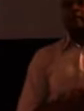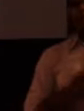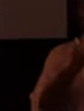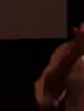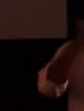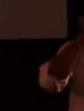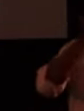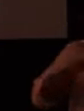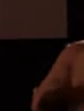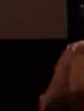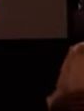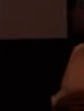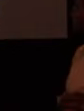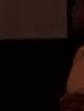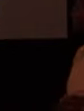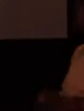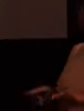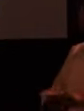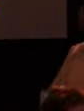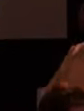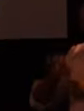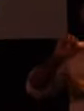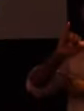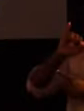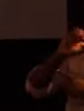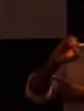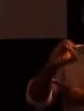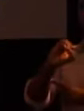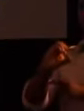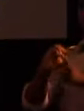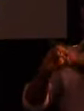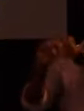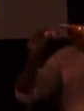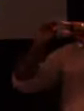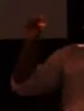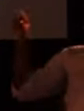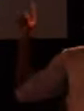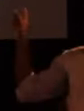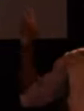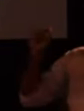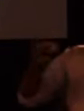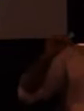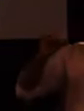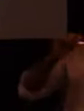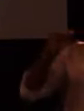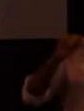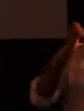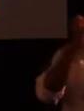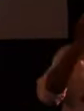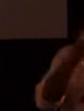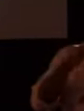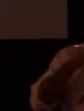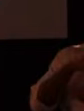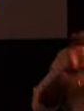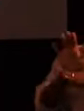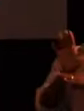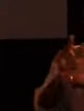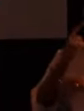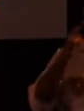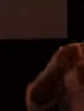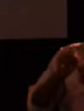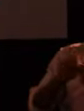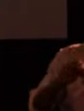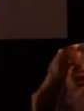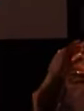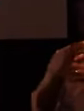Daí o índice de ocupação máxima. Esse índice, ele é ótimo também, porque você faz a conta toda do projeto,